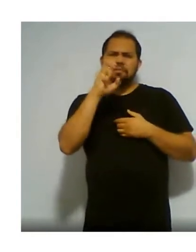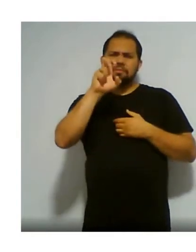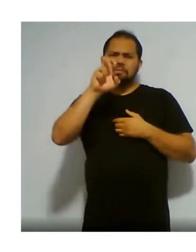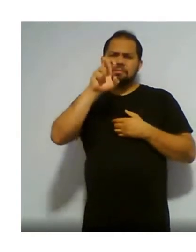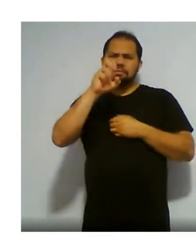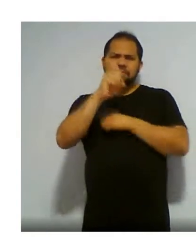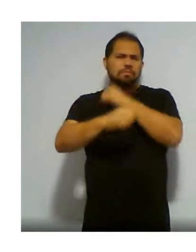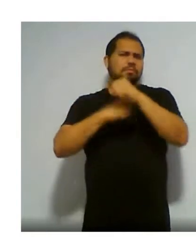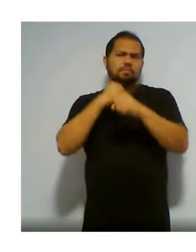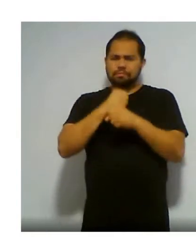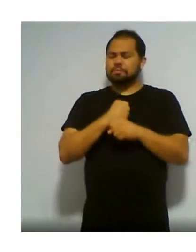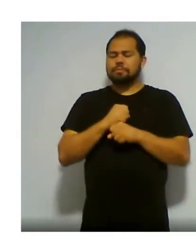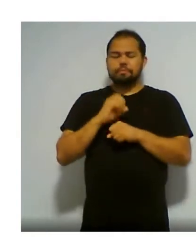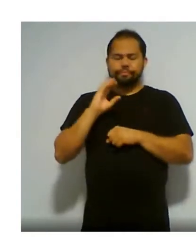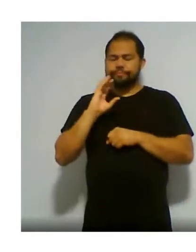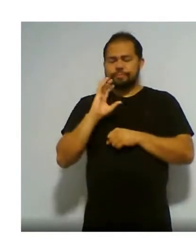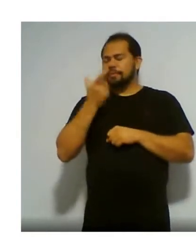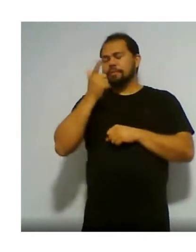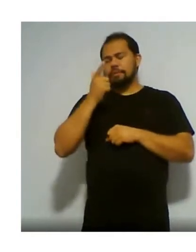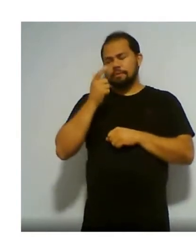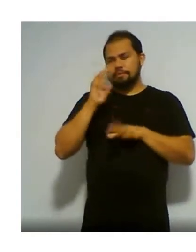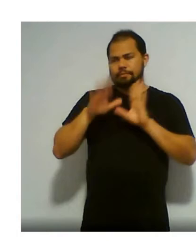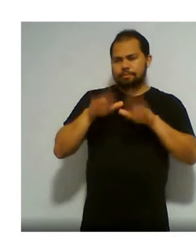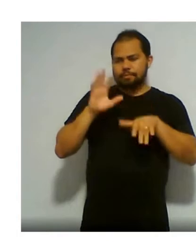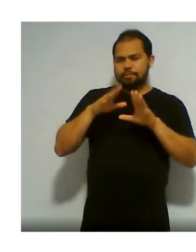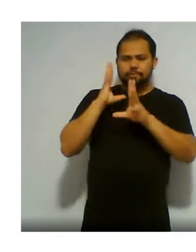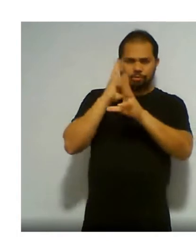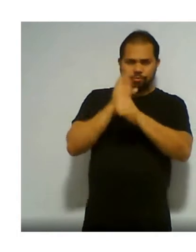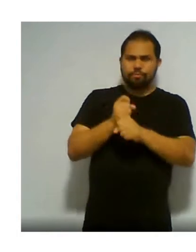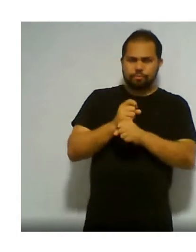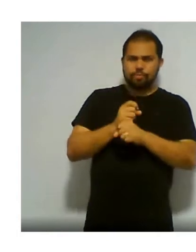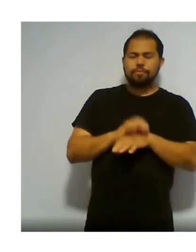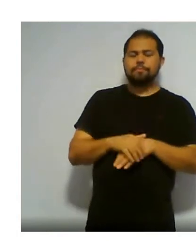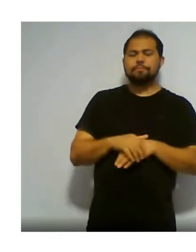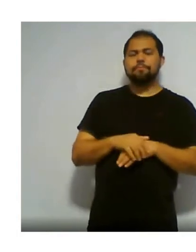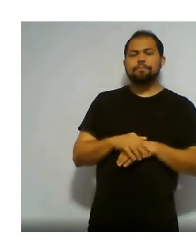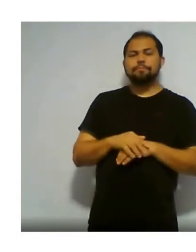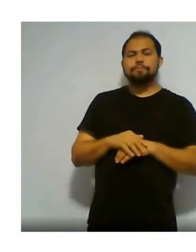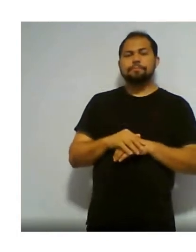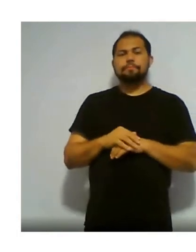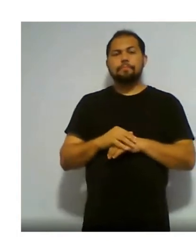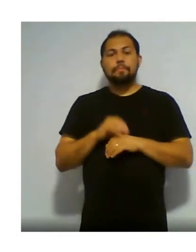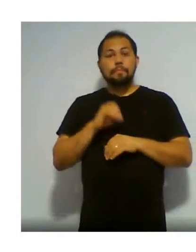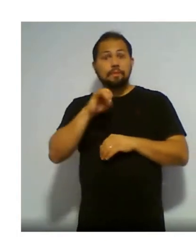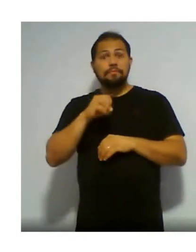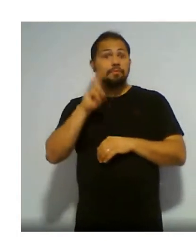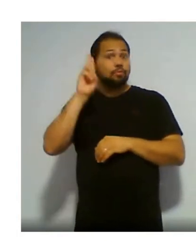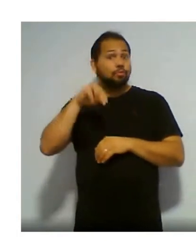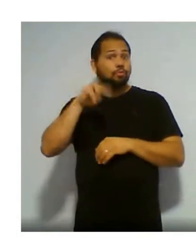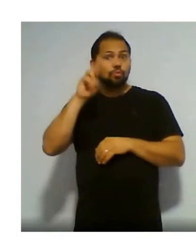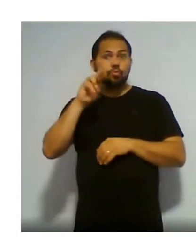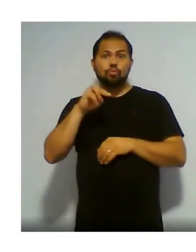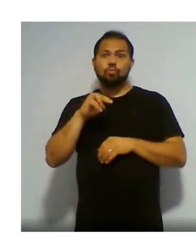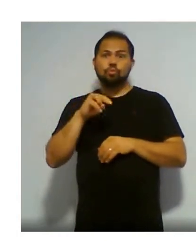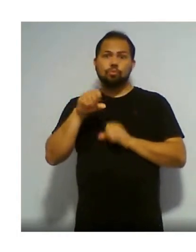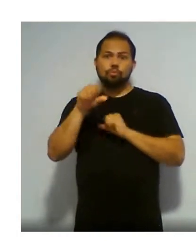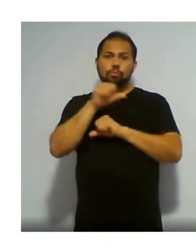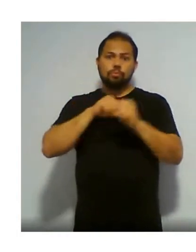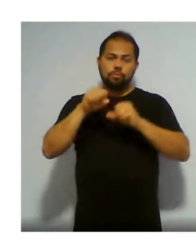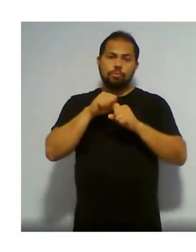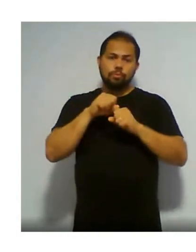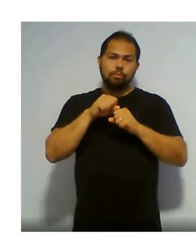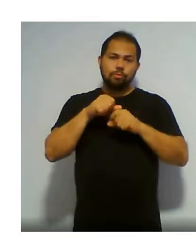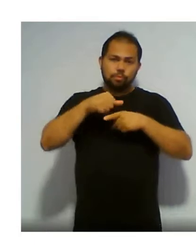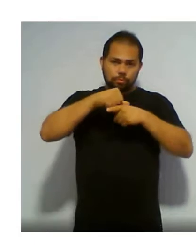uma aproximação. Então, entre 4 e 5 anos, sem ter que trocar a pasta térmica. Se você nunca trocou a pasta térmica do seu computador, significa que ele é um